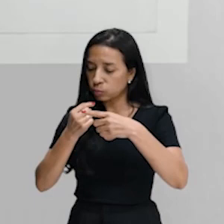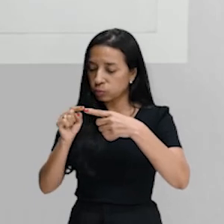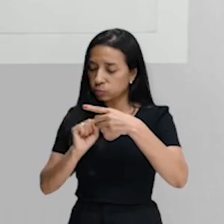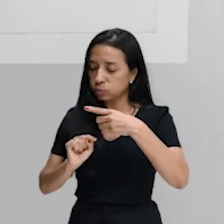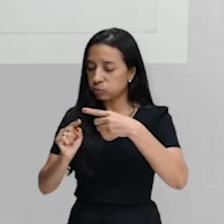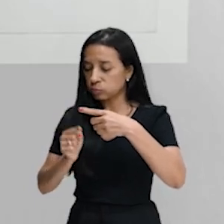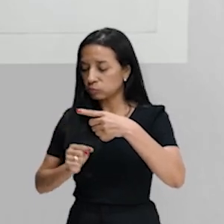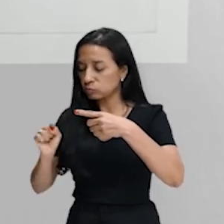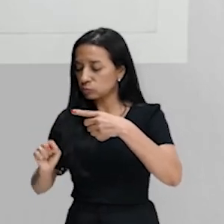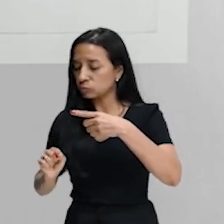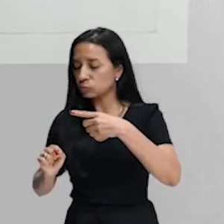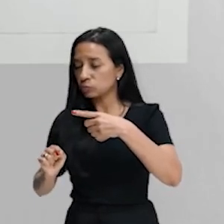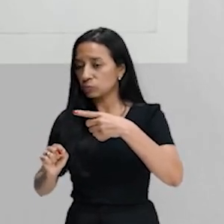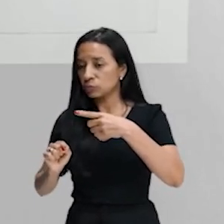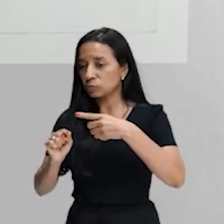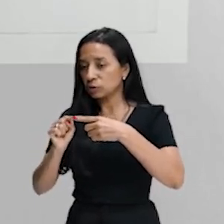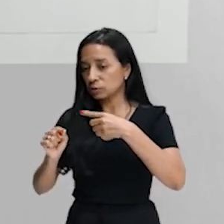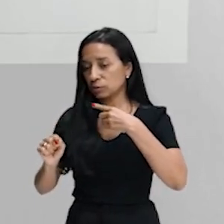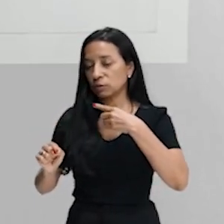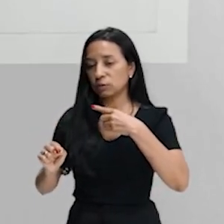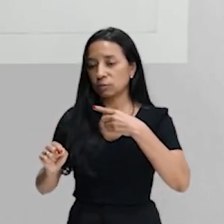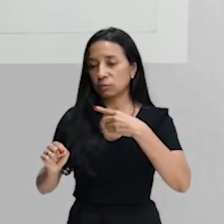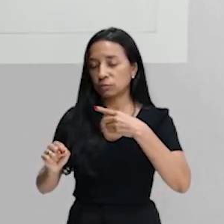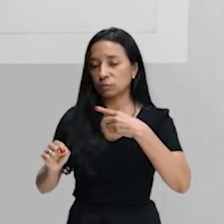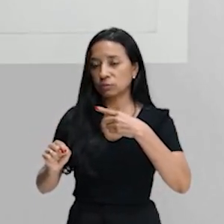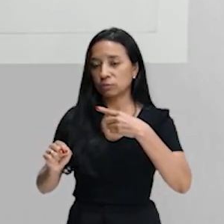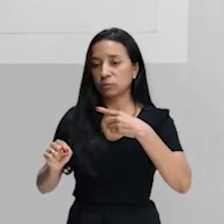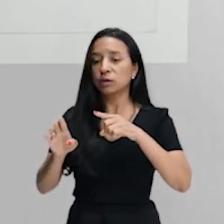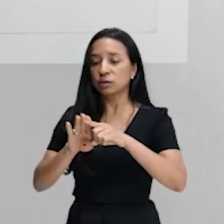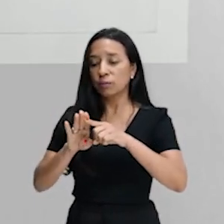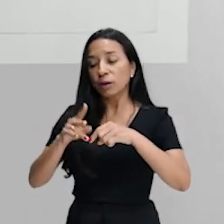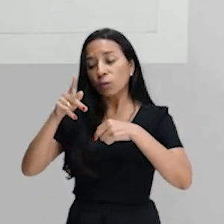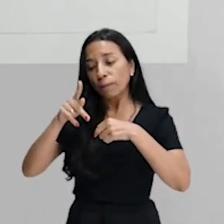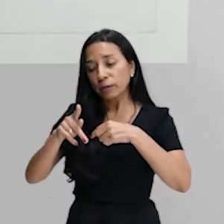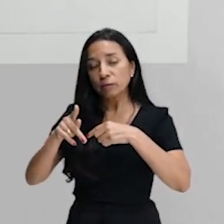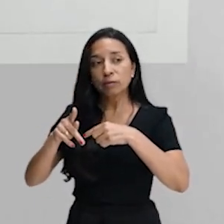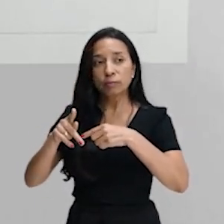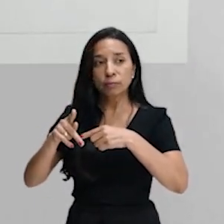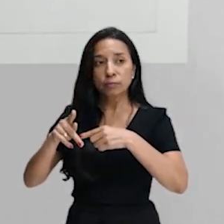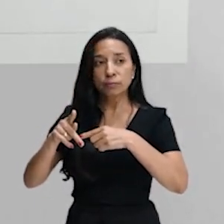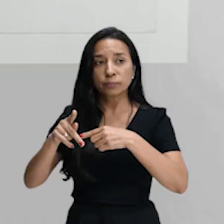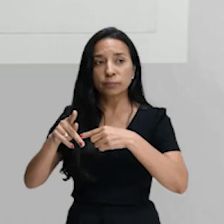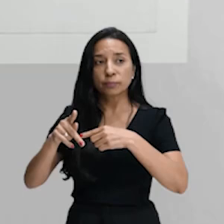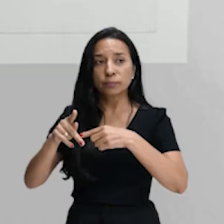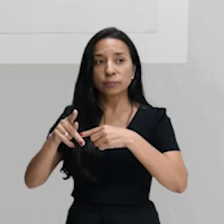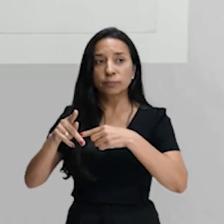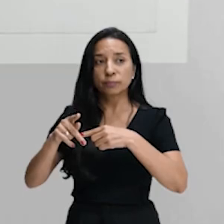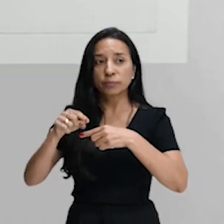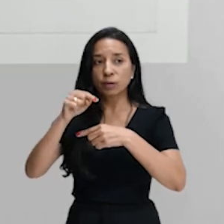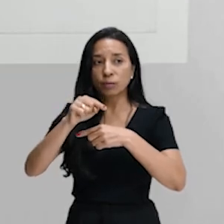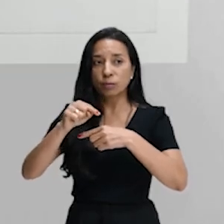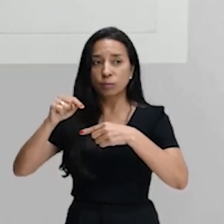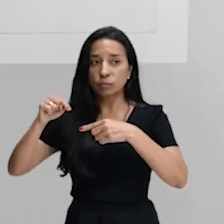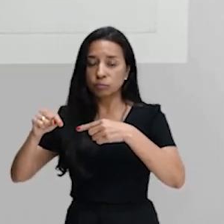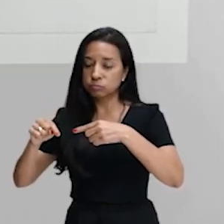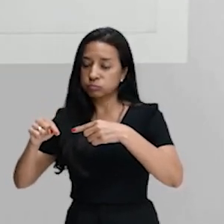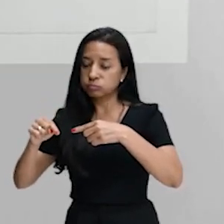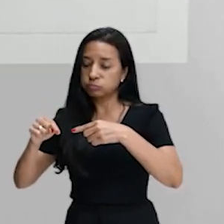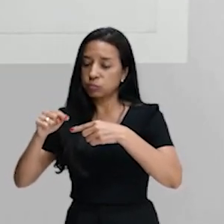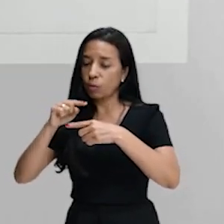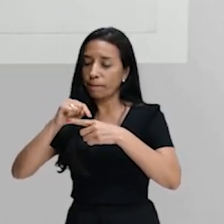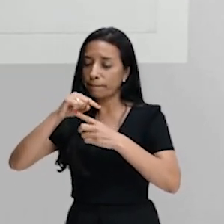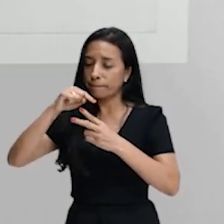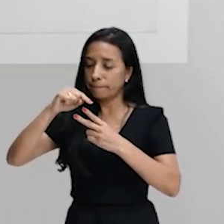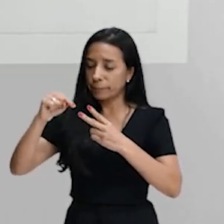Pronto. Não é isso? O π também, ó. π com π. Esse 10 a